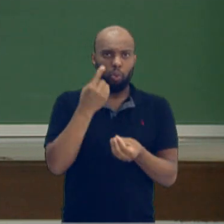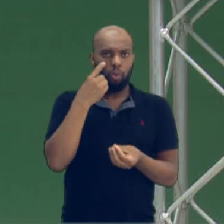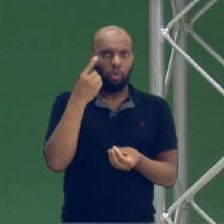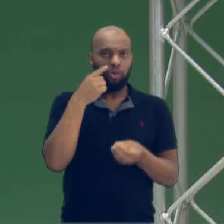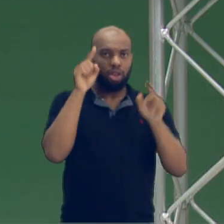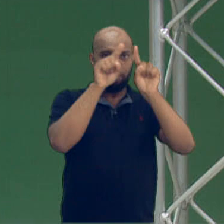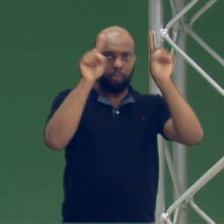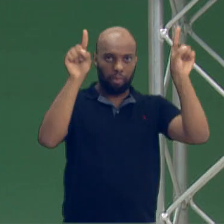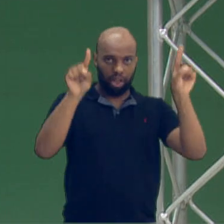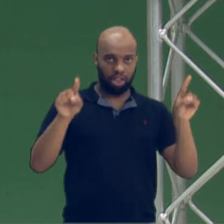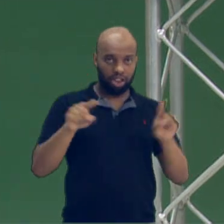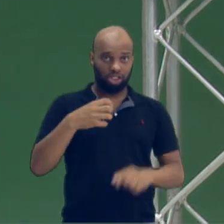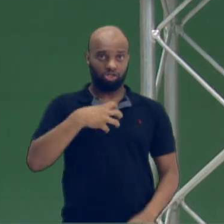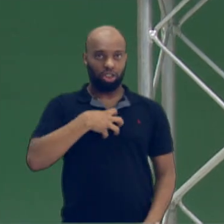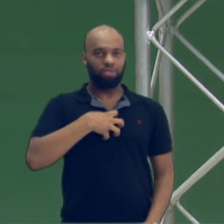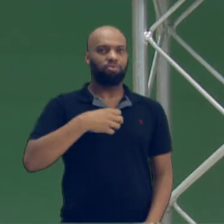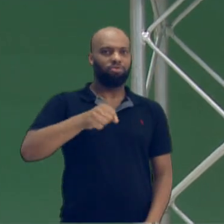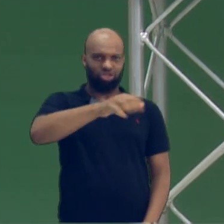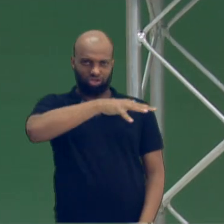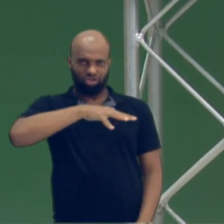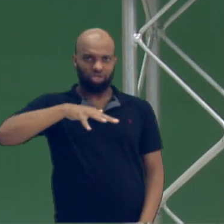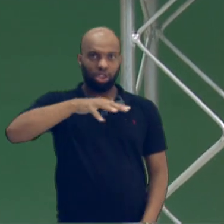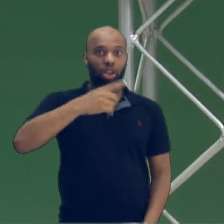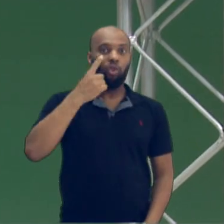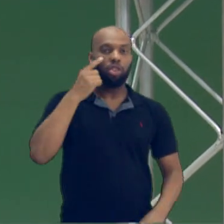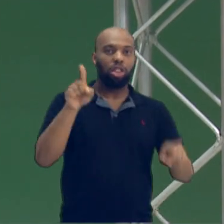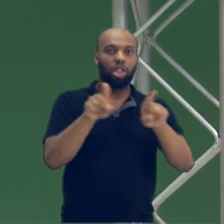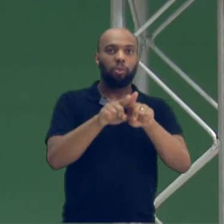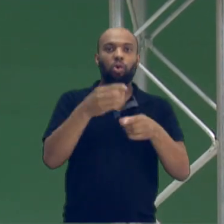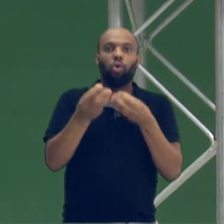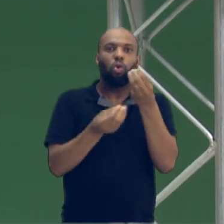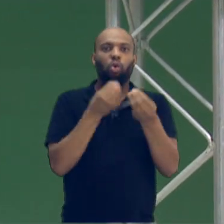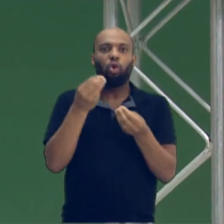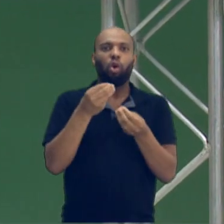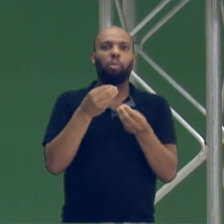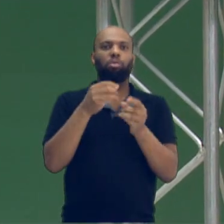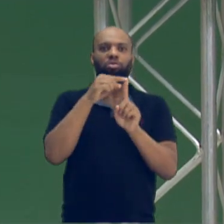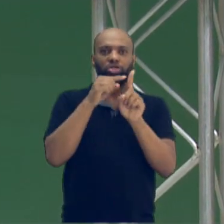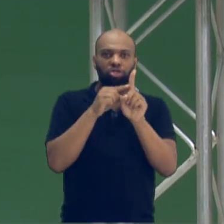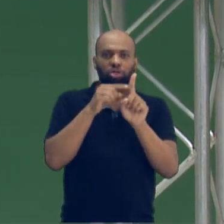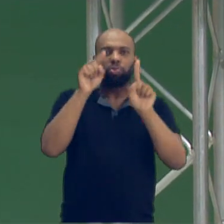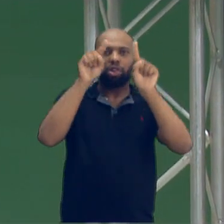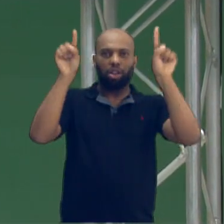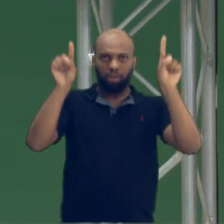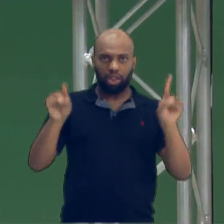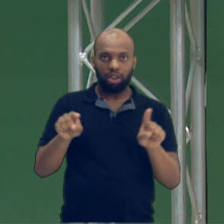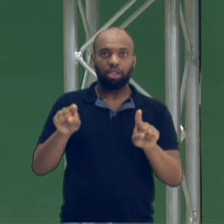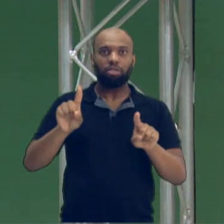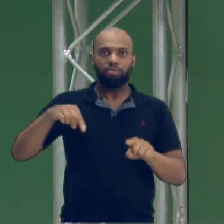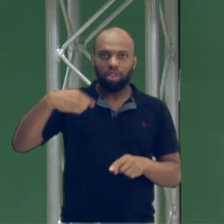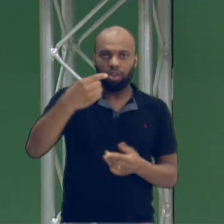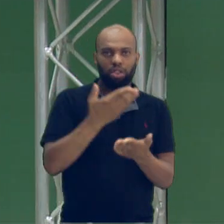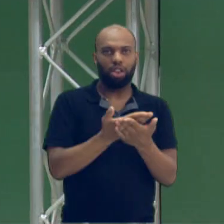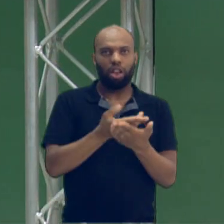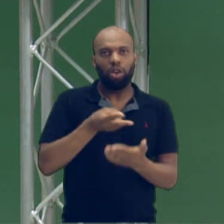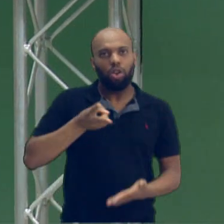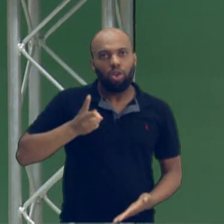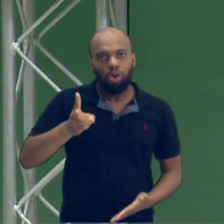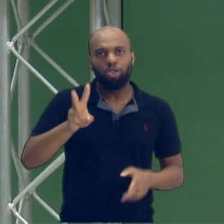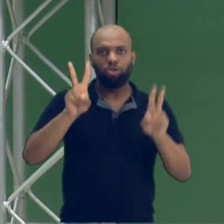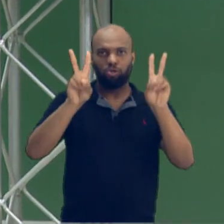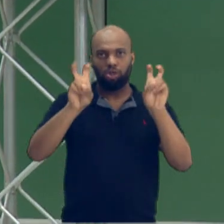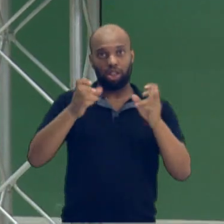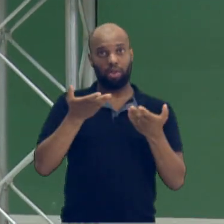de uma representação genérica, a gente viu o que era a ordem de uma matriz e nas próximas aulas a gente vai continuar estudando um pouquinho mais sobre